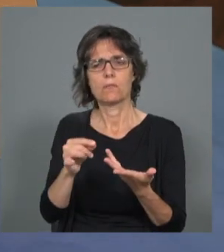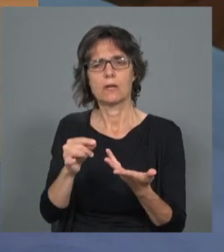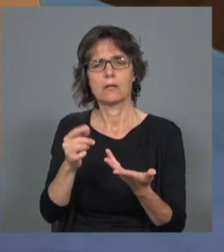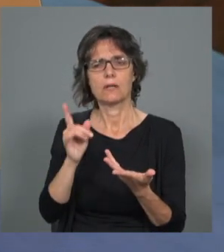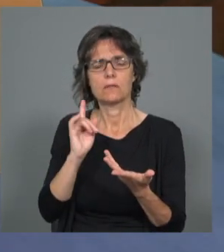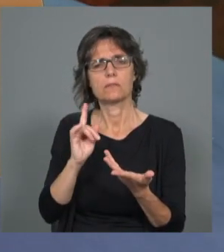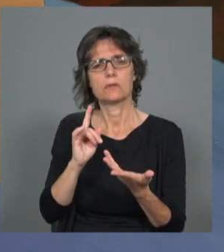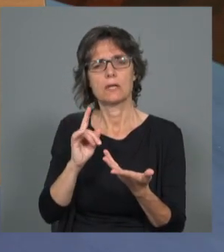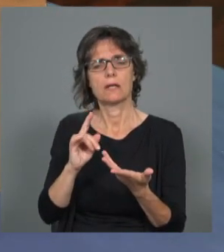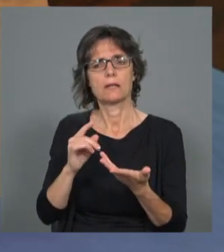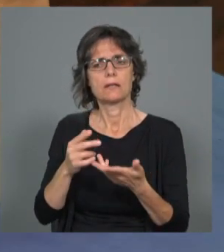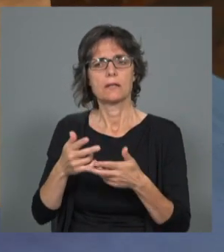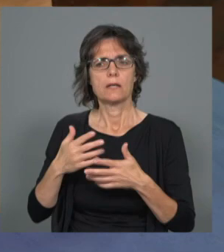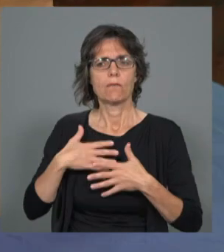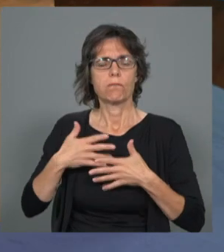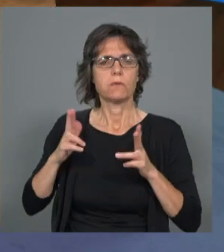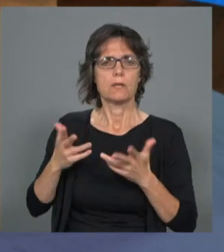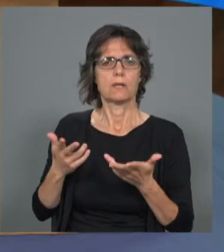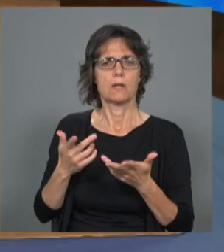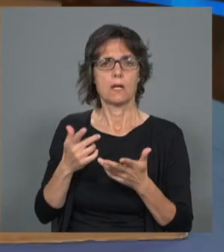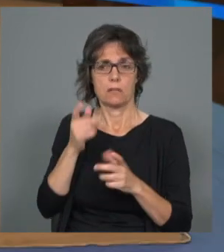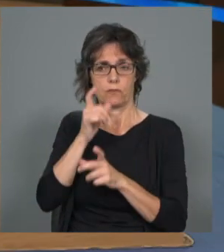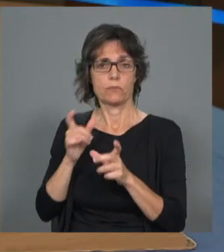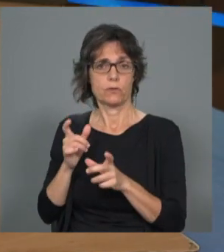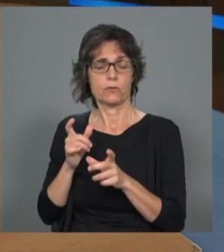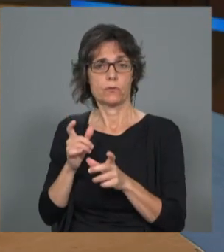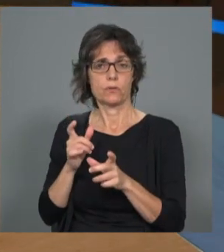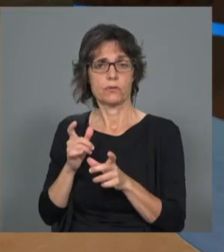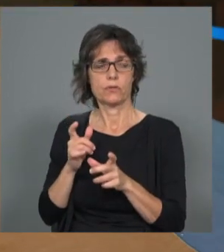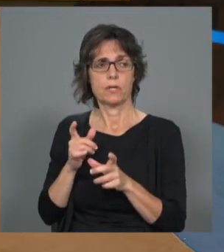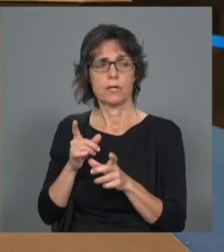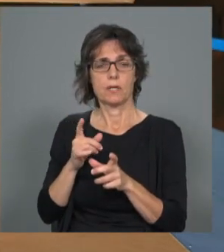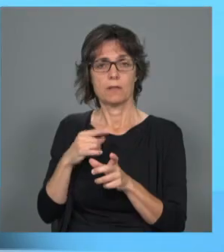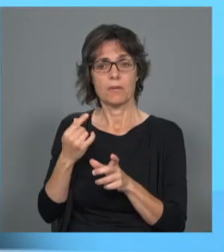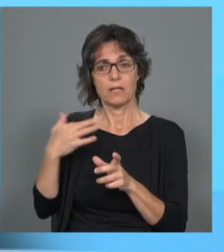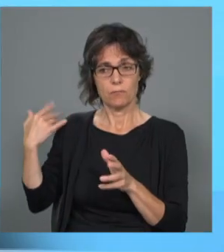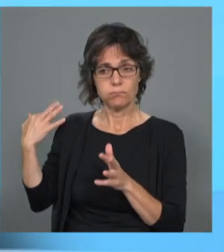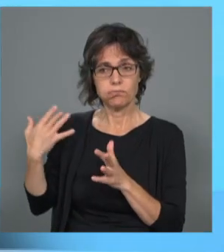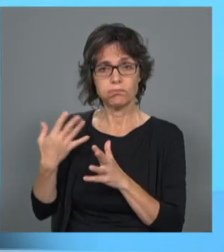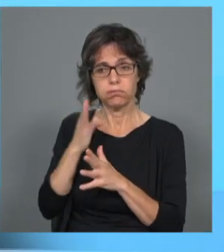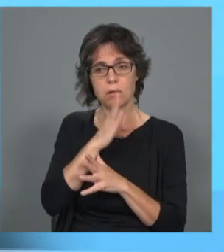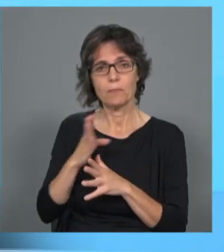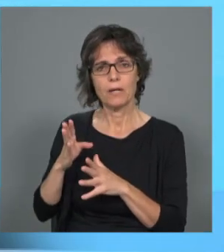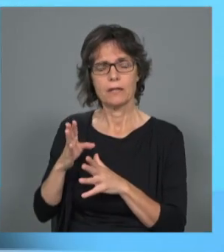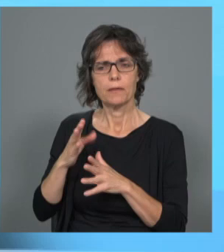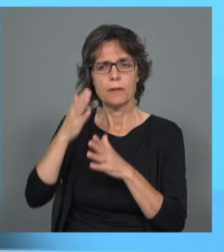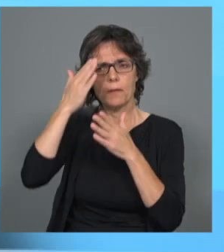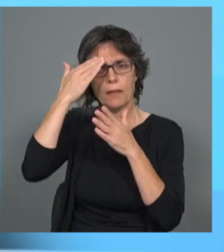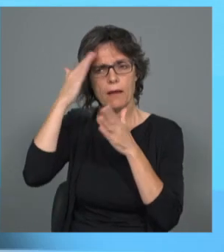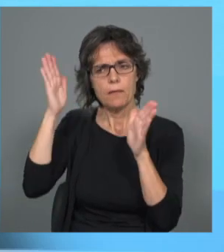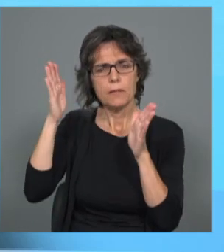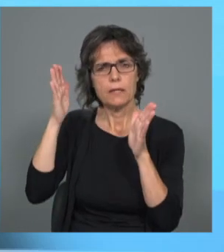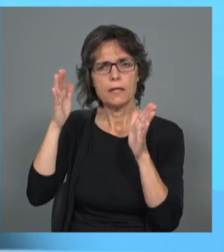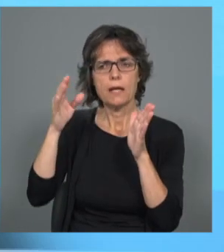disponibilidade daqueles que já comunicam o fenómeno religioso para mudarem, para estarem sempre abertos a novas formas de